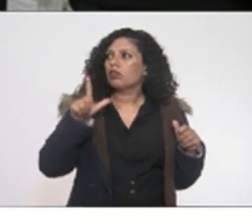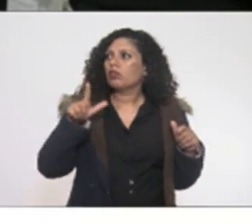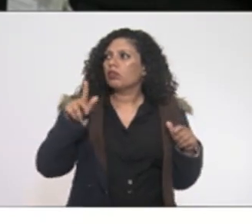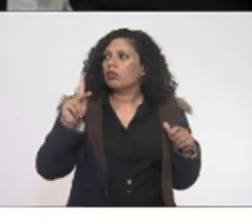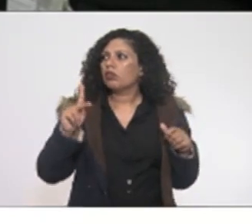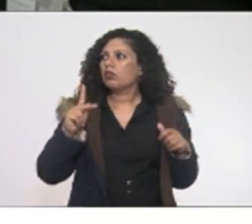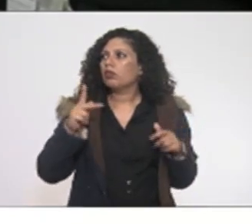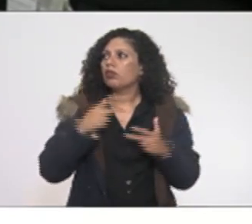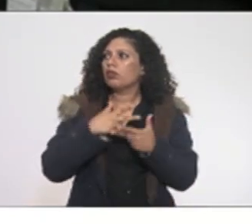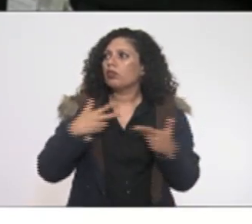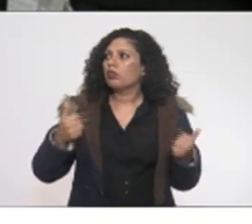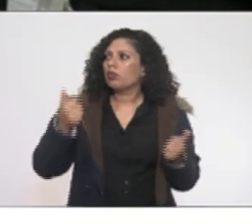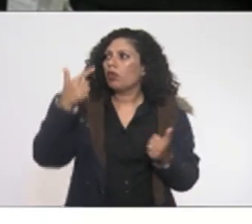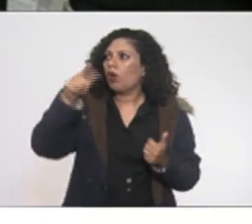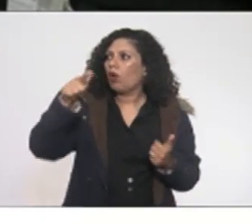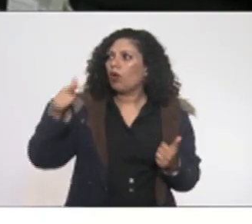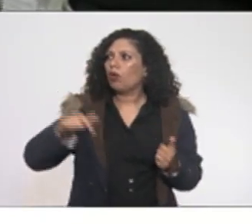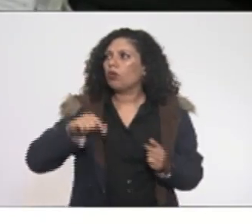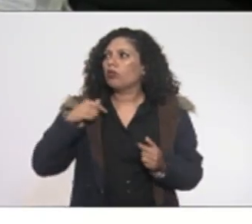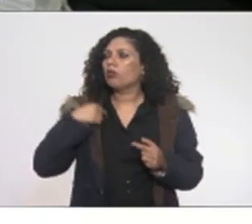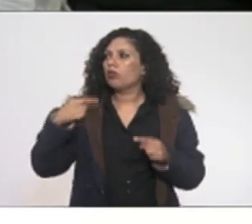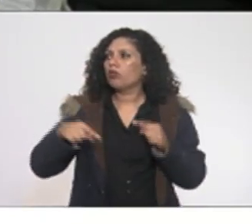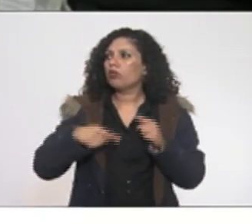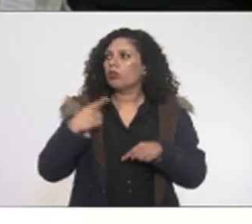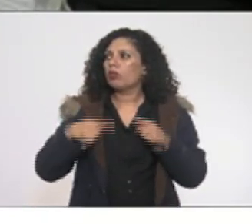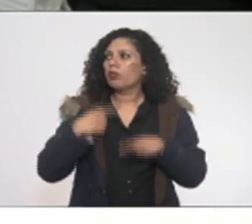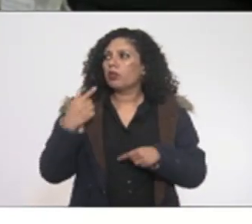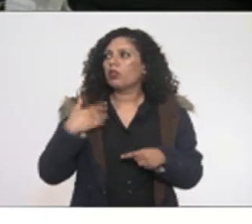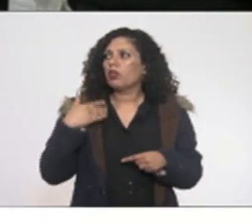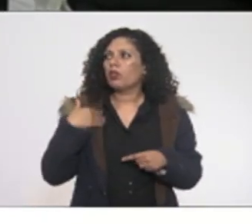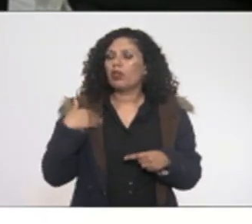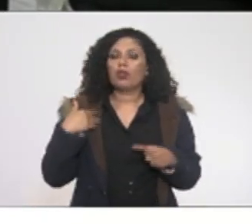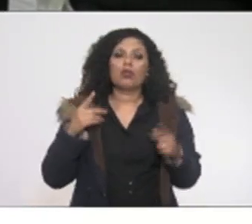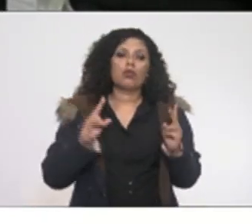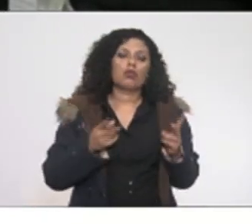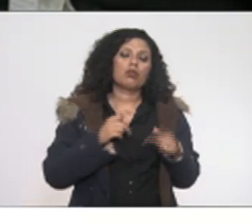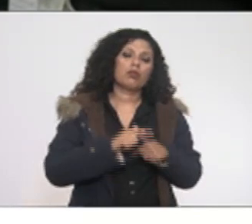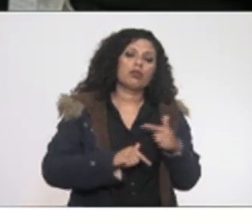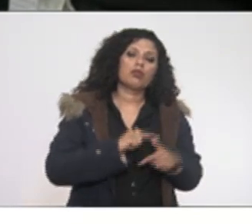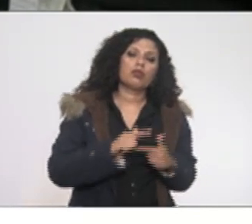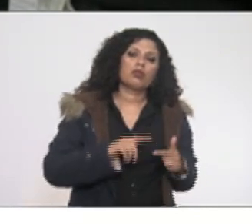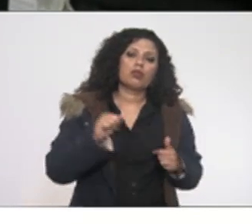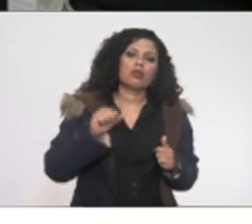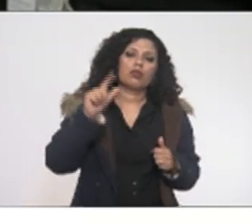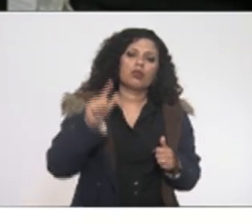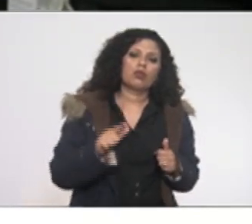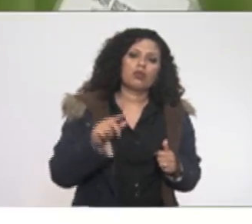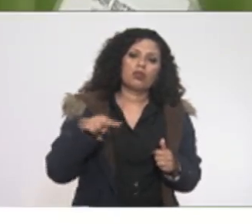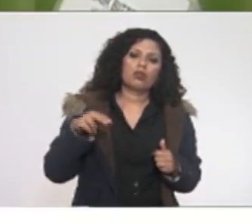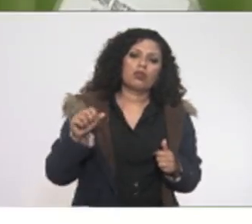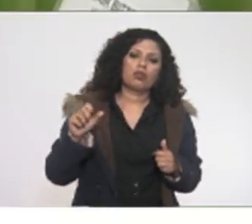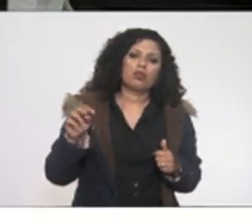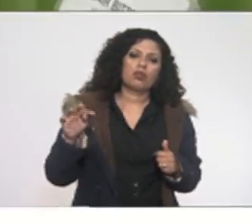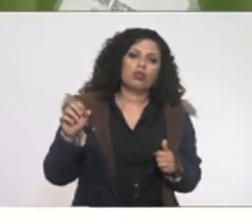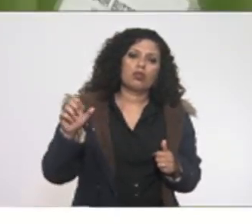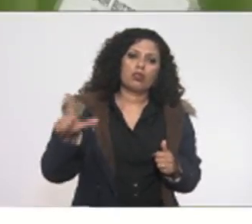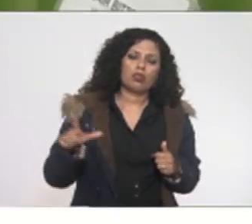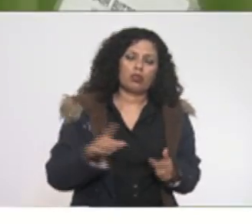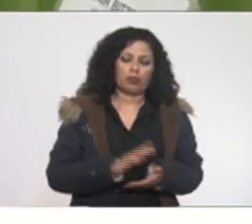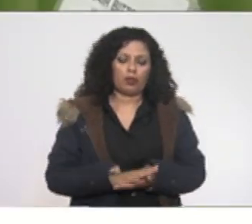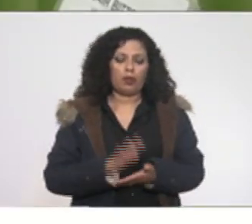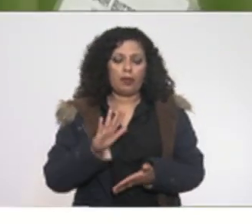transparência foi outra superintendência quem fez, eu lido mais com gás natural. Só queria fazer essa distinção. Por último, eu gostaria de fazer uma indagação.